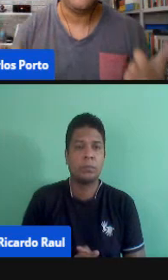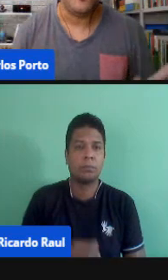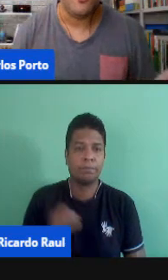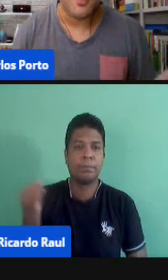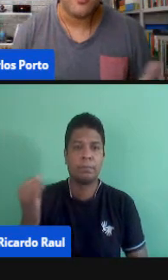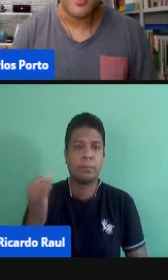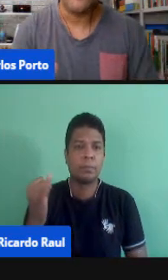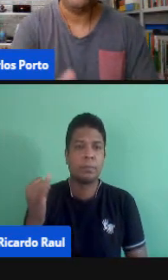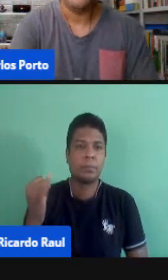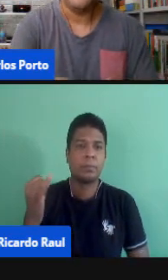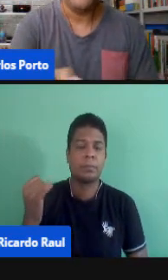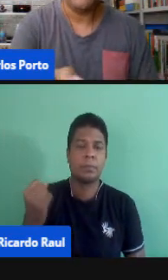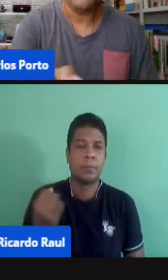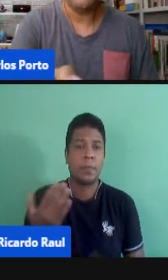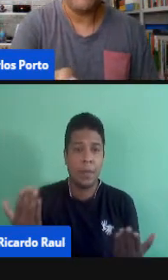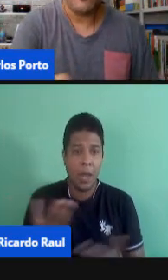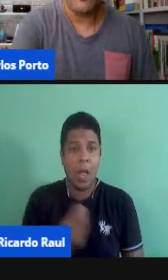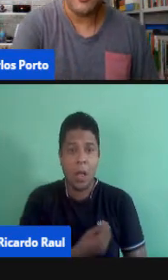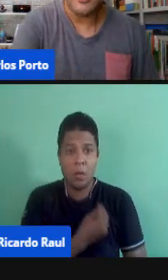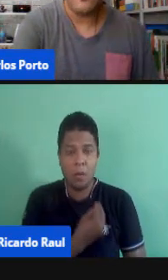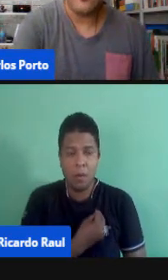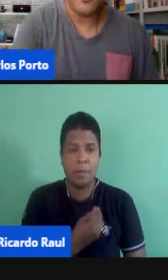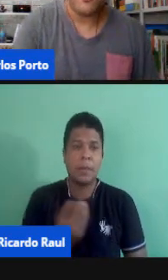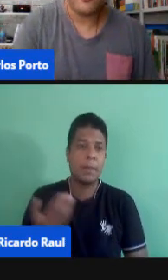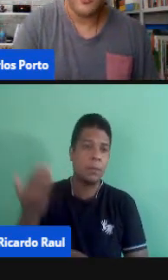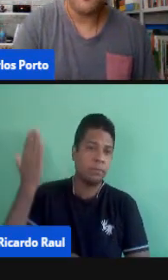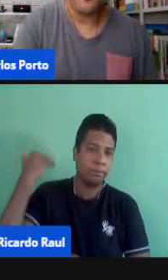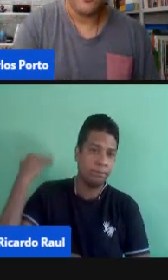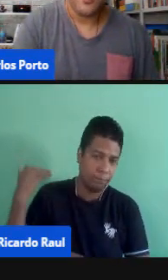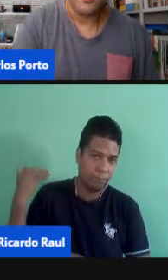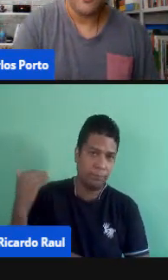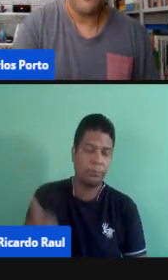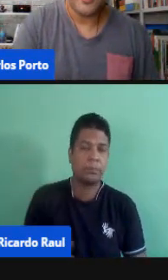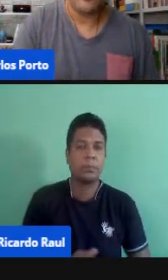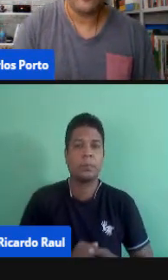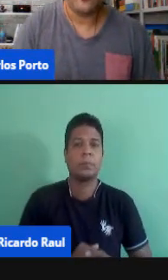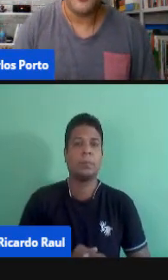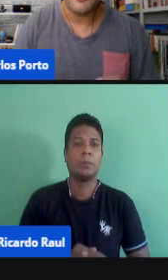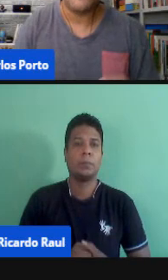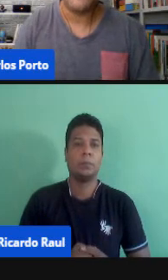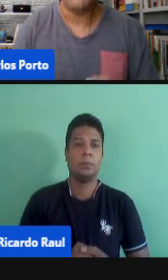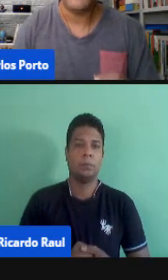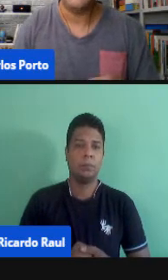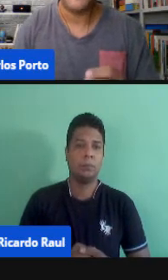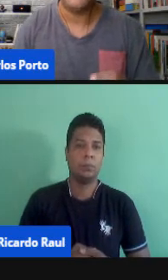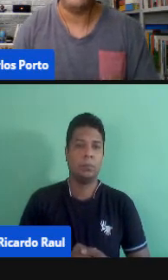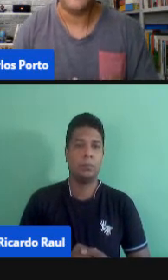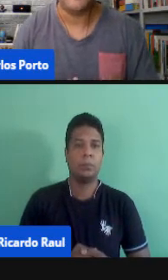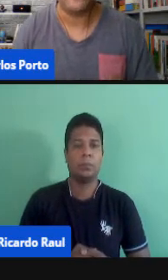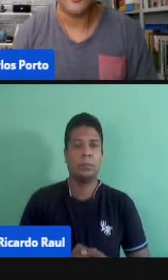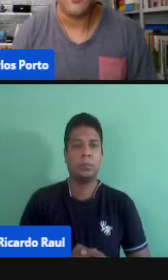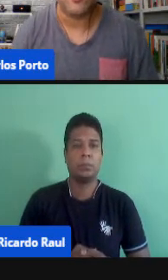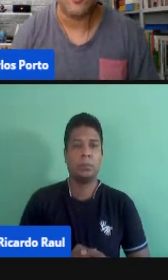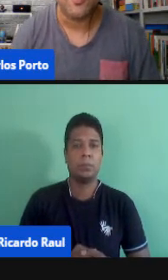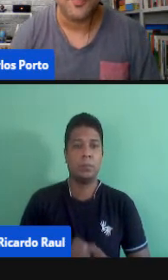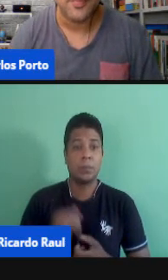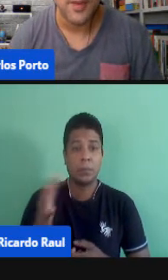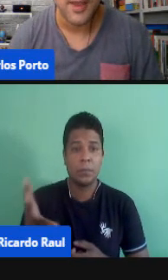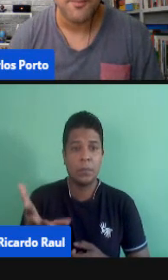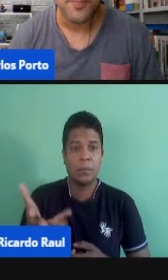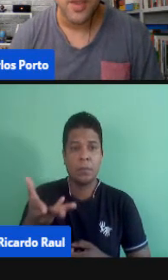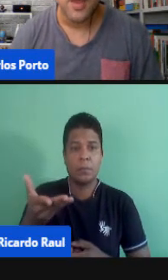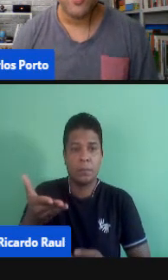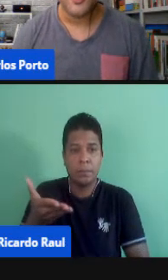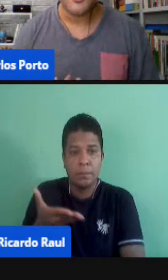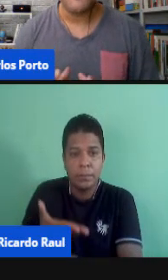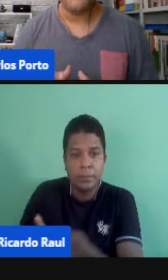também do passado. Eu adianto mais um slide aqui para você e eu falo sobre essas habilidades de relacionamento,